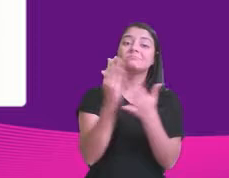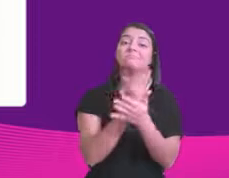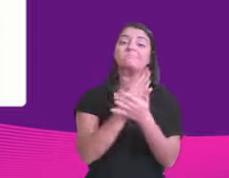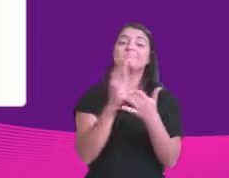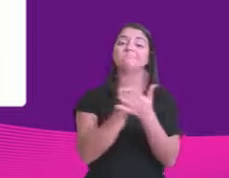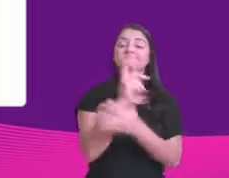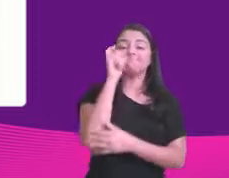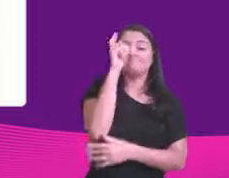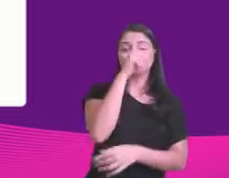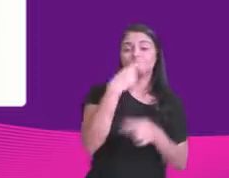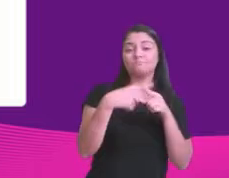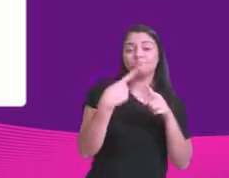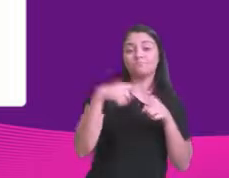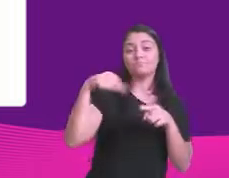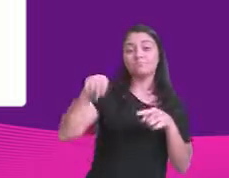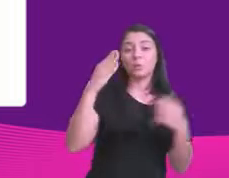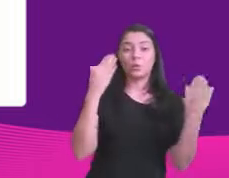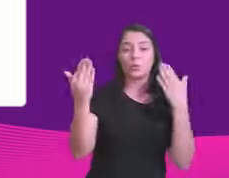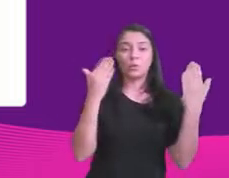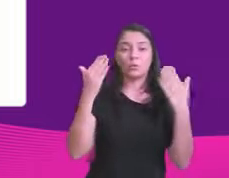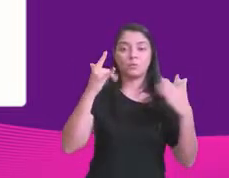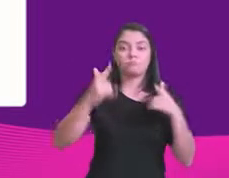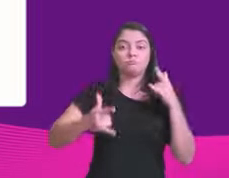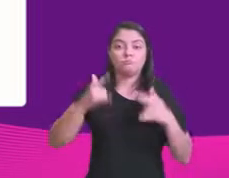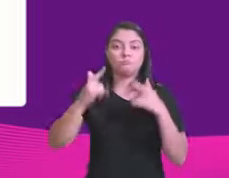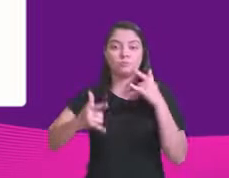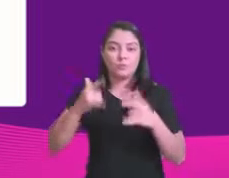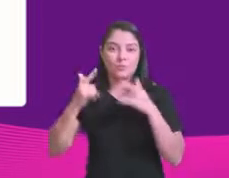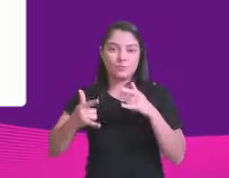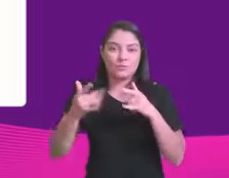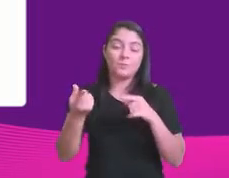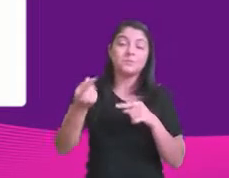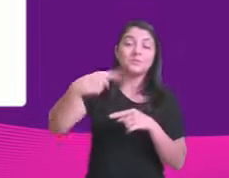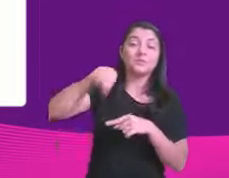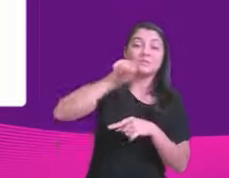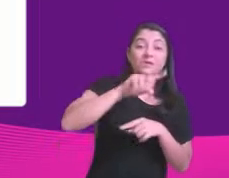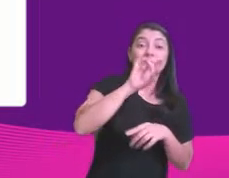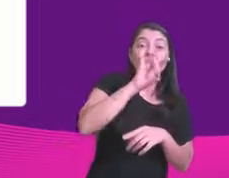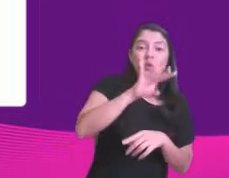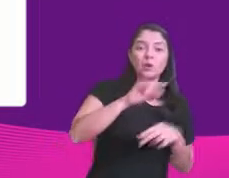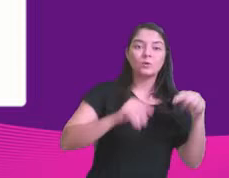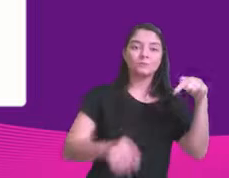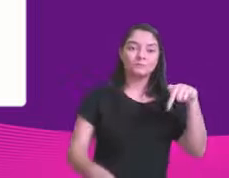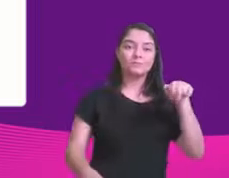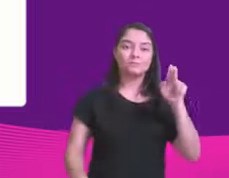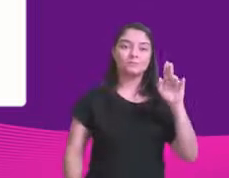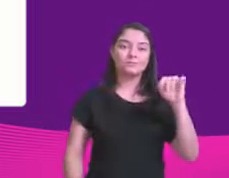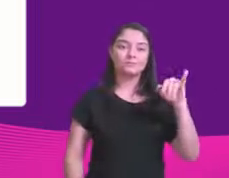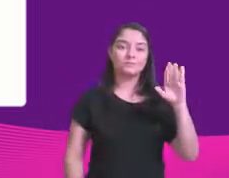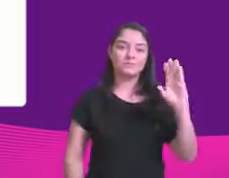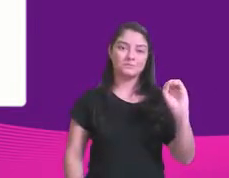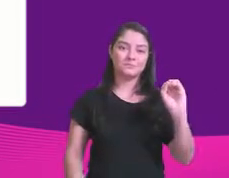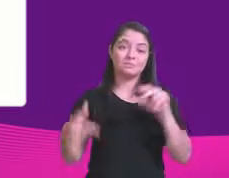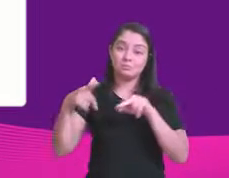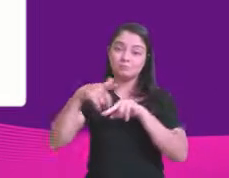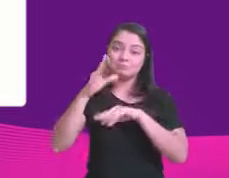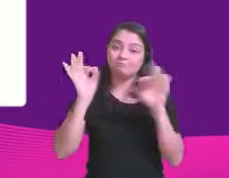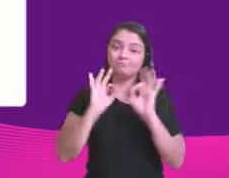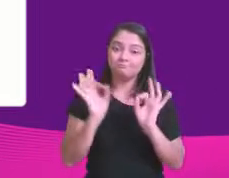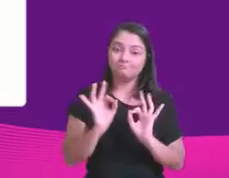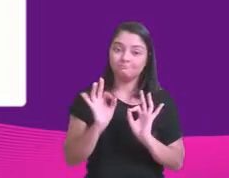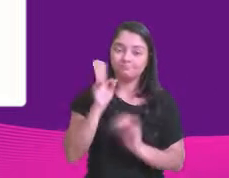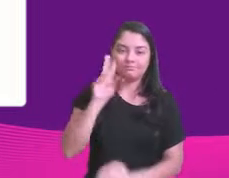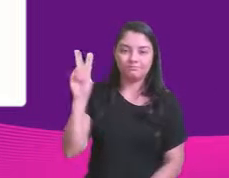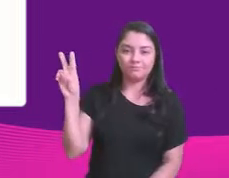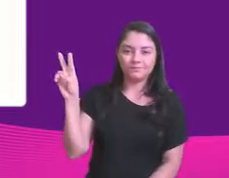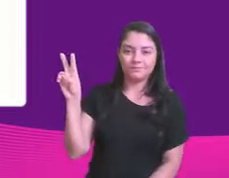um braço de citorredução com hipertermoquimioterapia versus só quimioterapia e não colocou o braço de cirurgia. Bom, mas